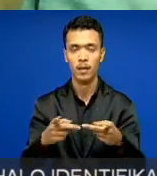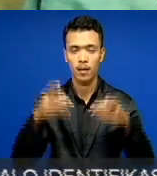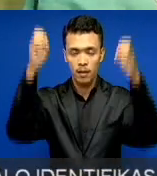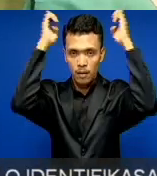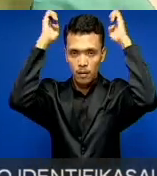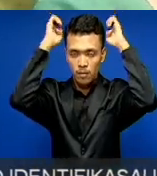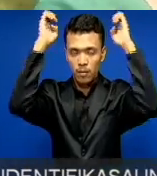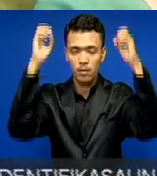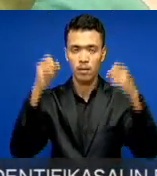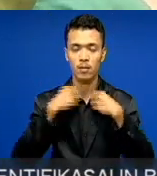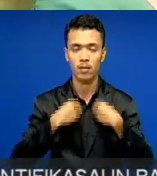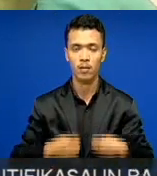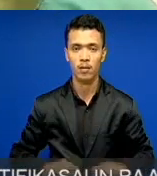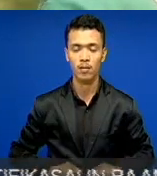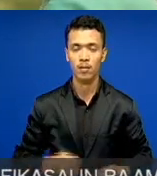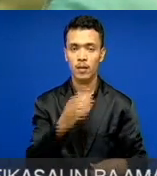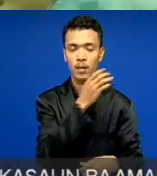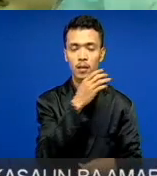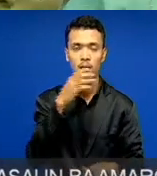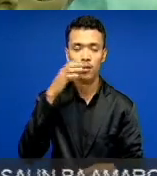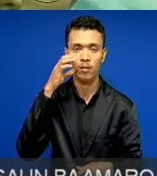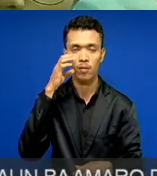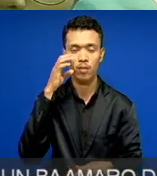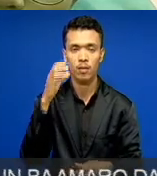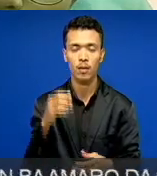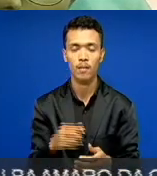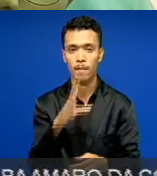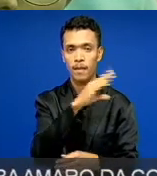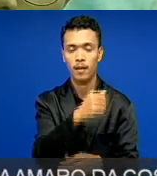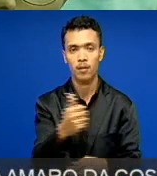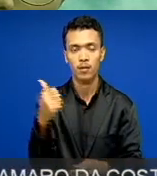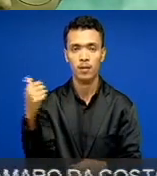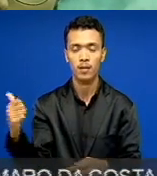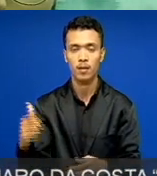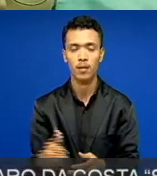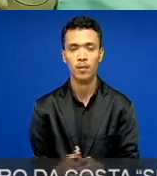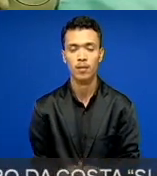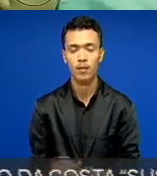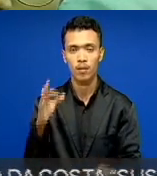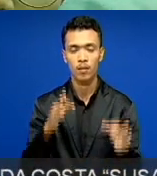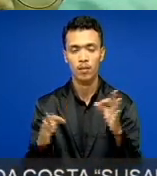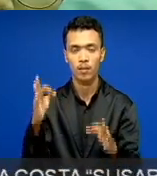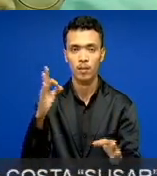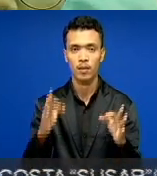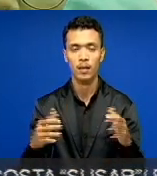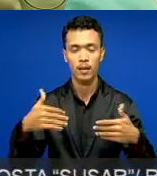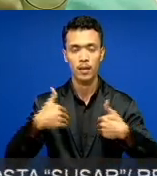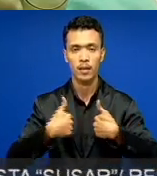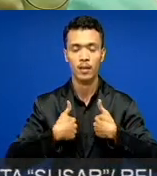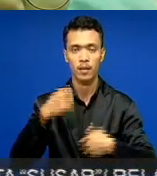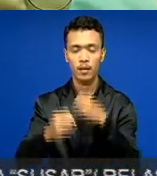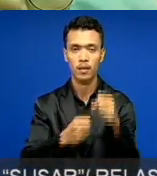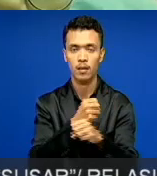e a setor saúde, setor agricultura, não sei lutando. Então, e a Tina ainda,